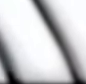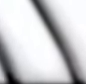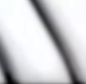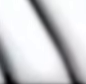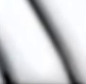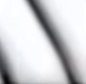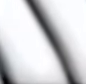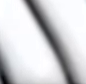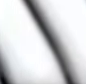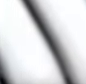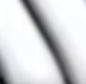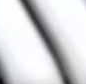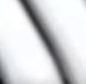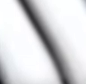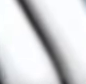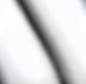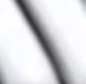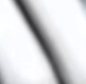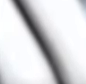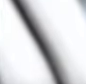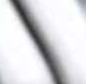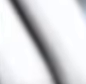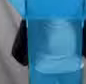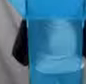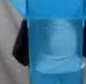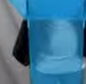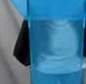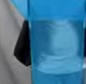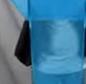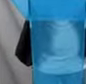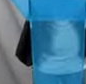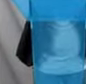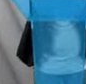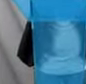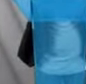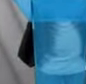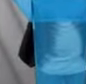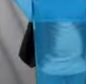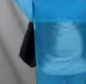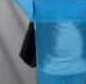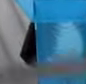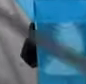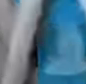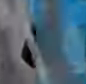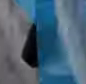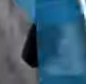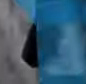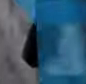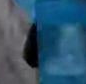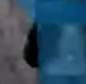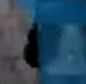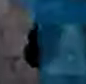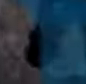Escolha Esfera Engenharia. E fique tranquilo. E assim terminamos mais esse importante debate.